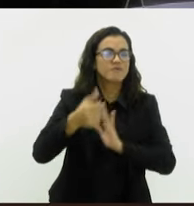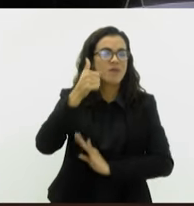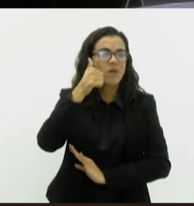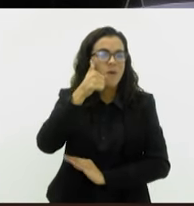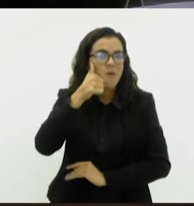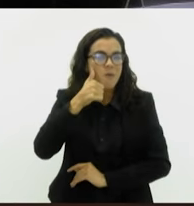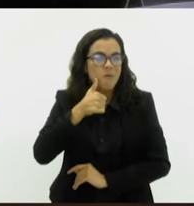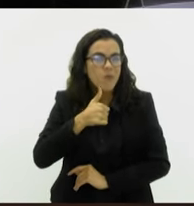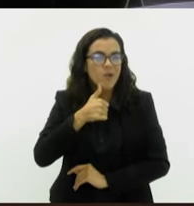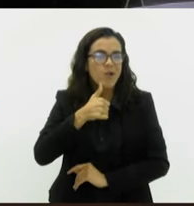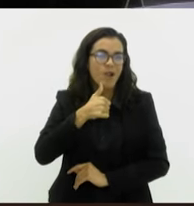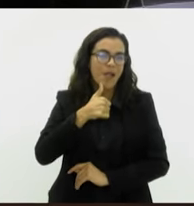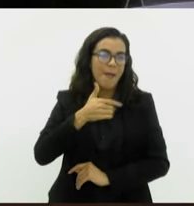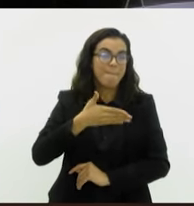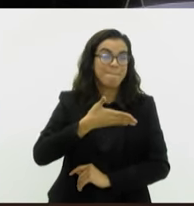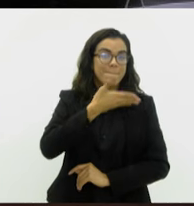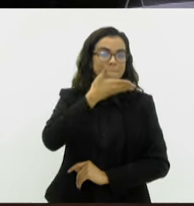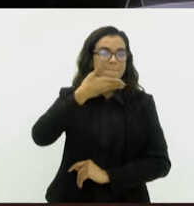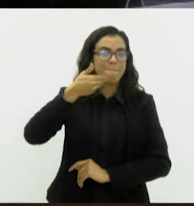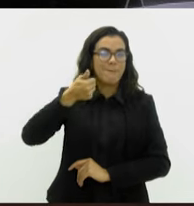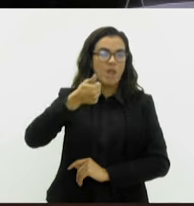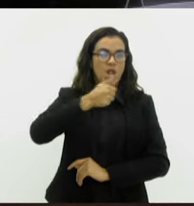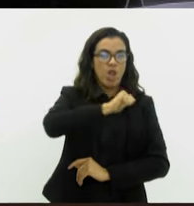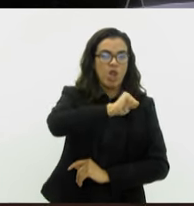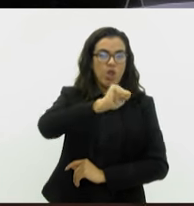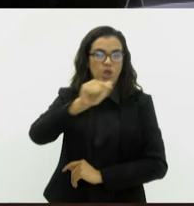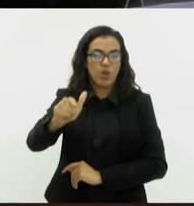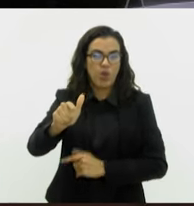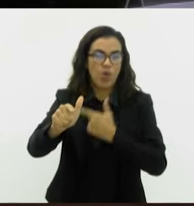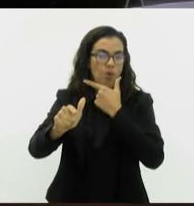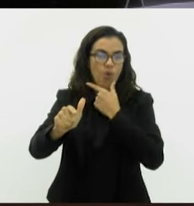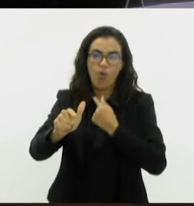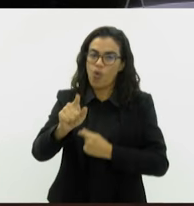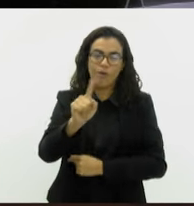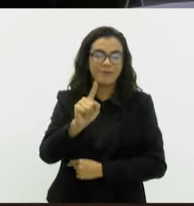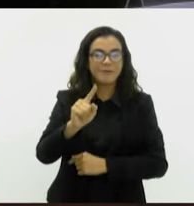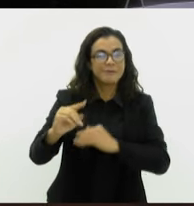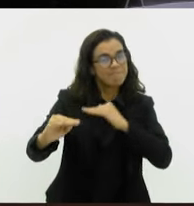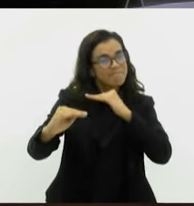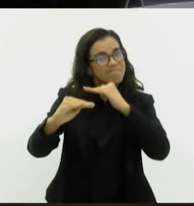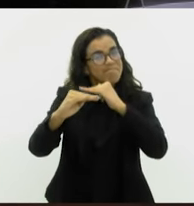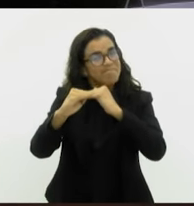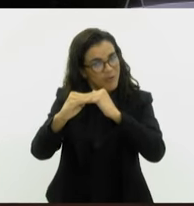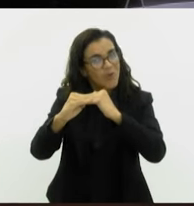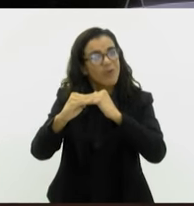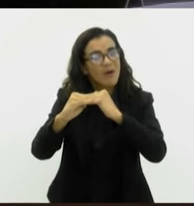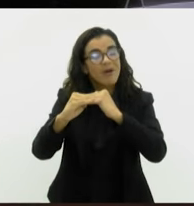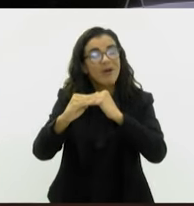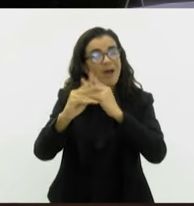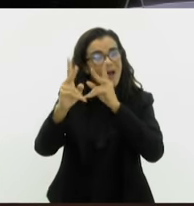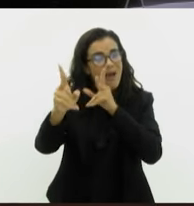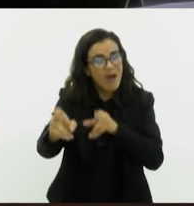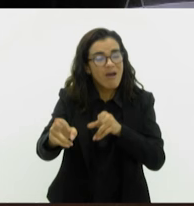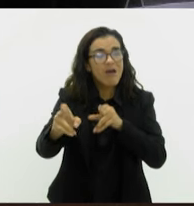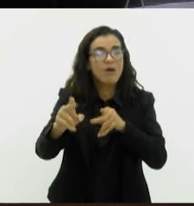ela seja melhor que o homem eu acho que nós somos iguais mas a mulher com certeza